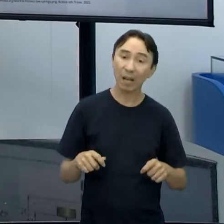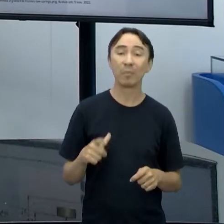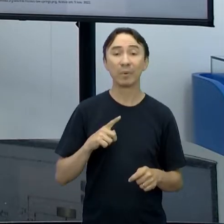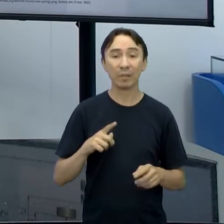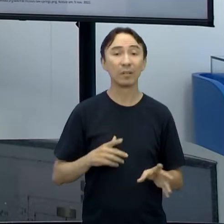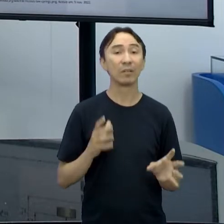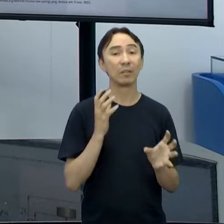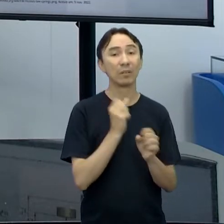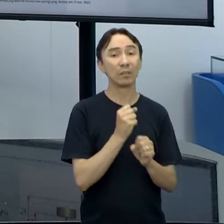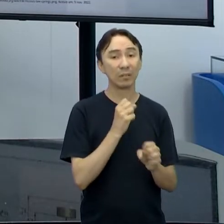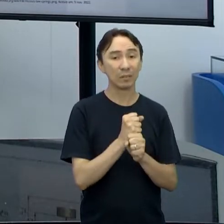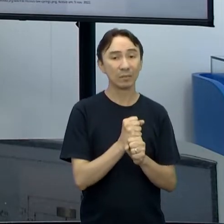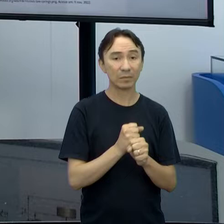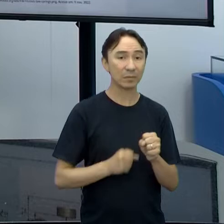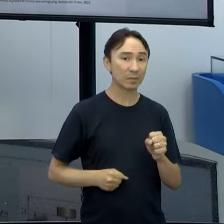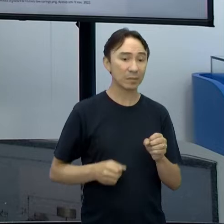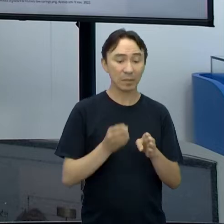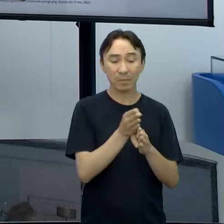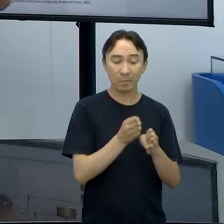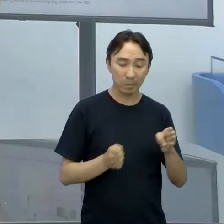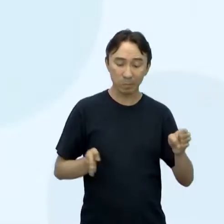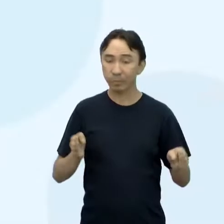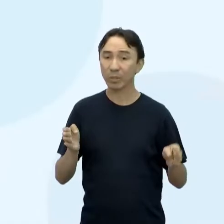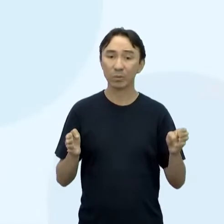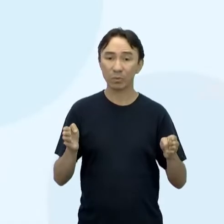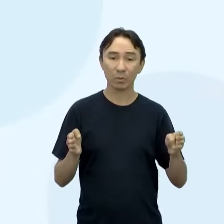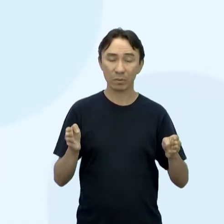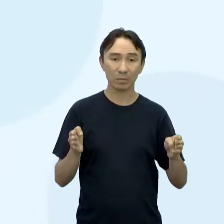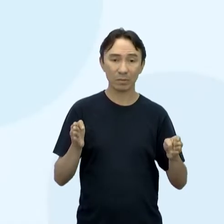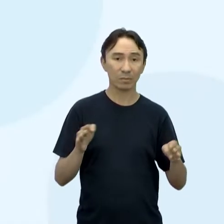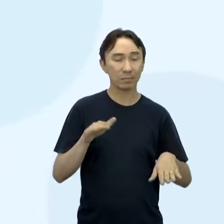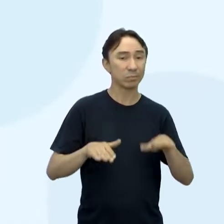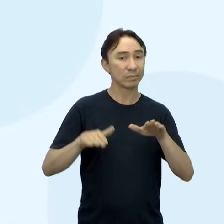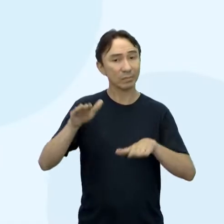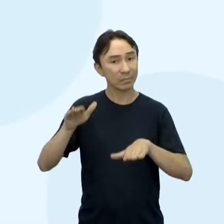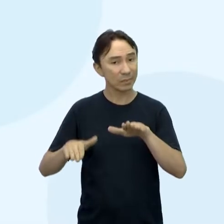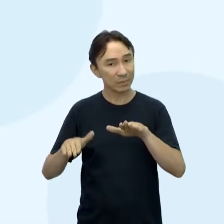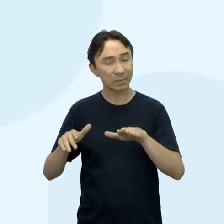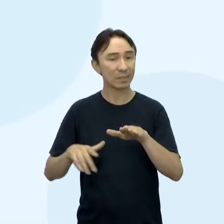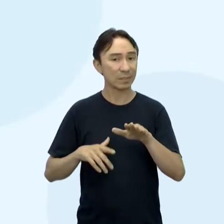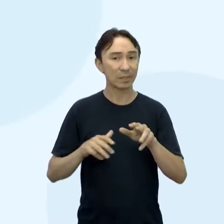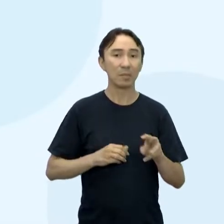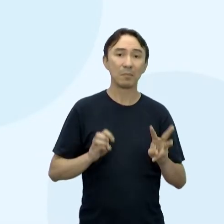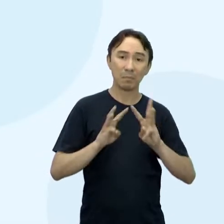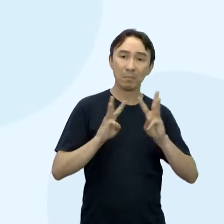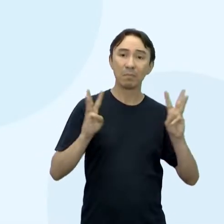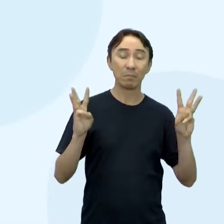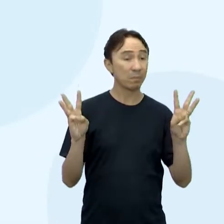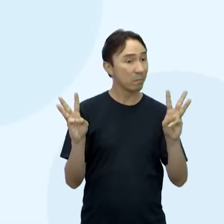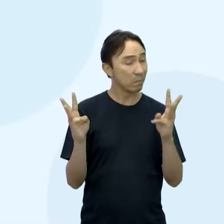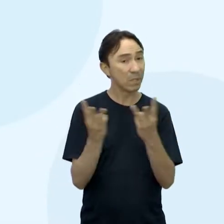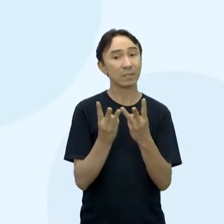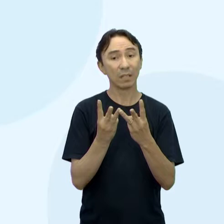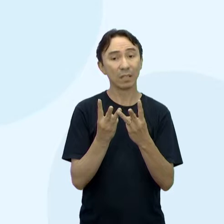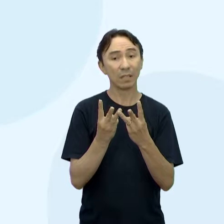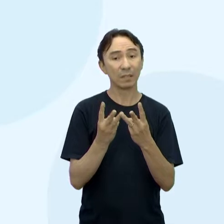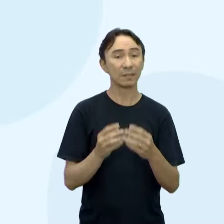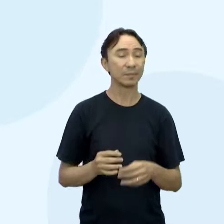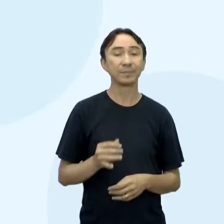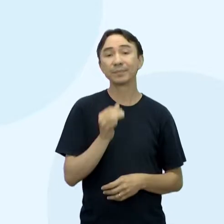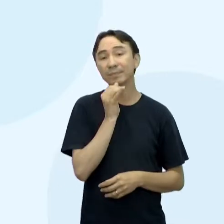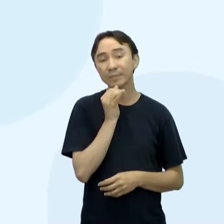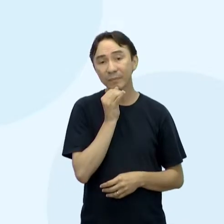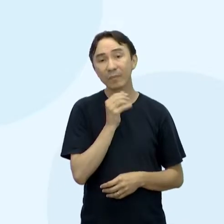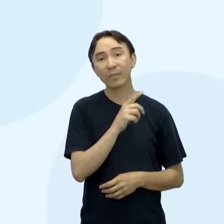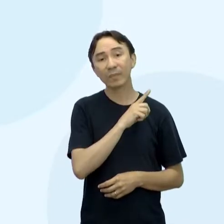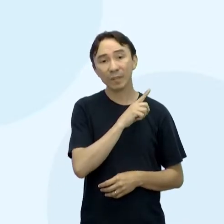período de oscilação de uma mola com uma determinada massa. Como é que eu calculo o período? É 2π